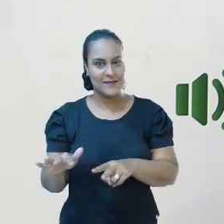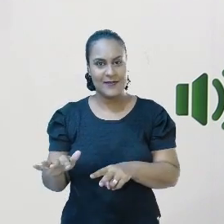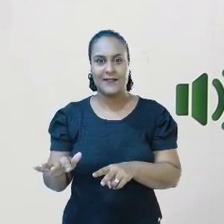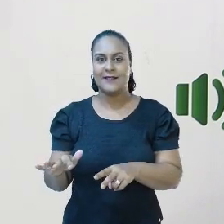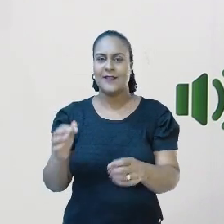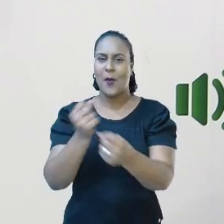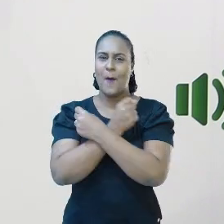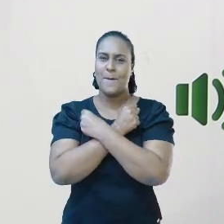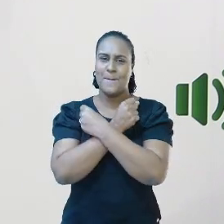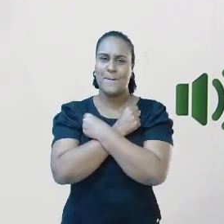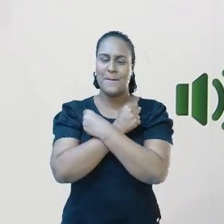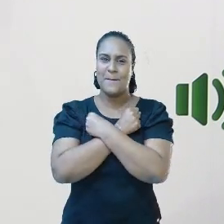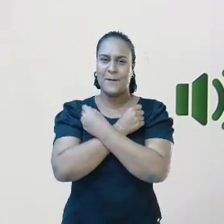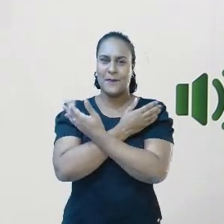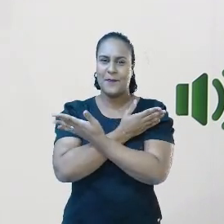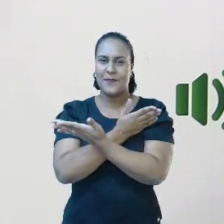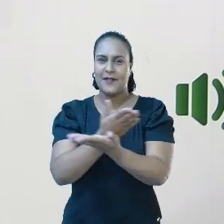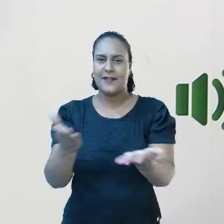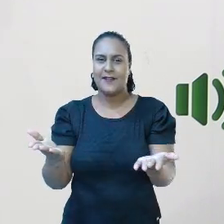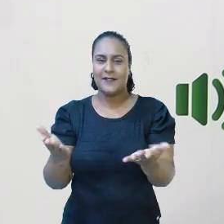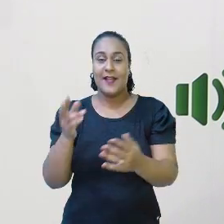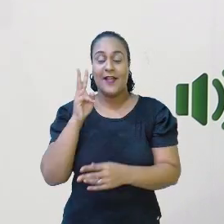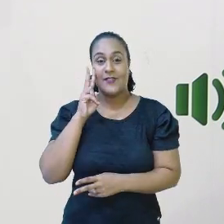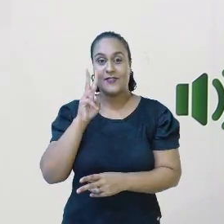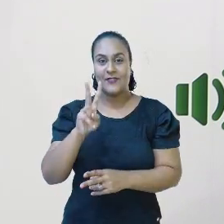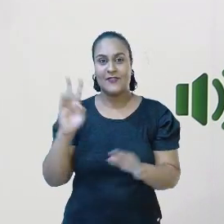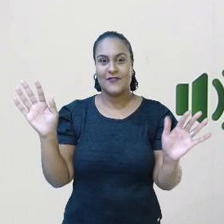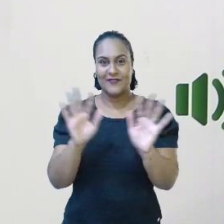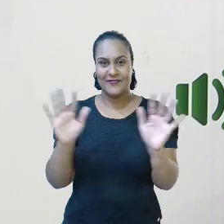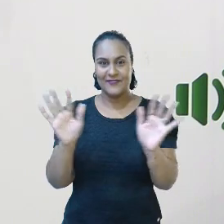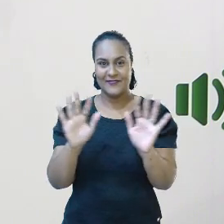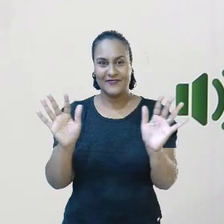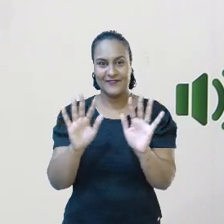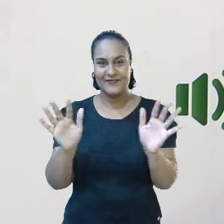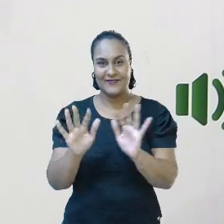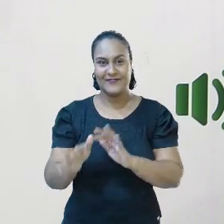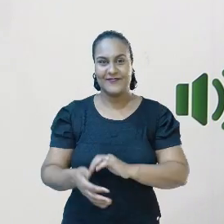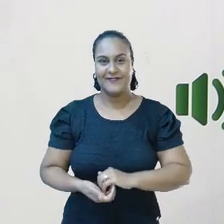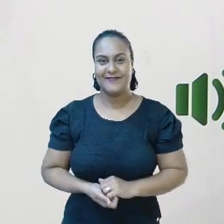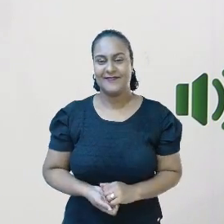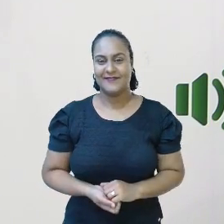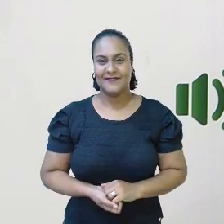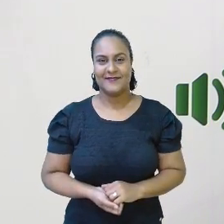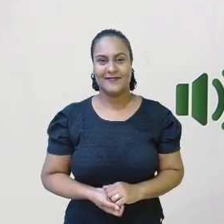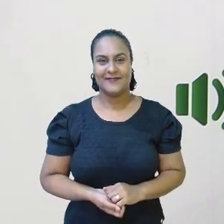Um grande abraço para vocês e a gente se vê na próxima. Tchau, tchau!